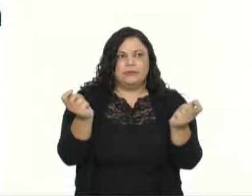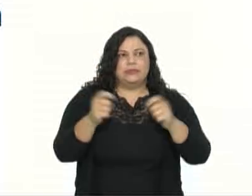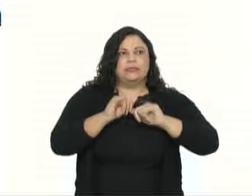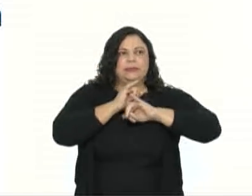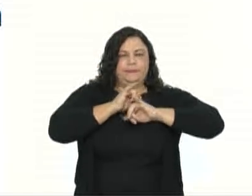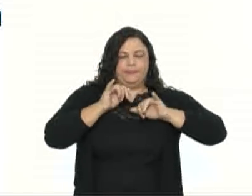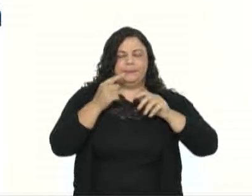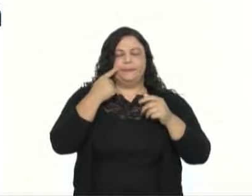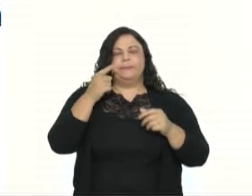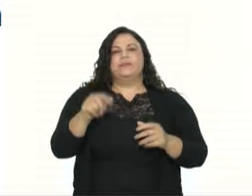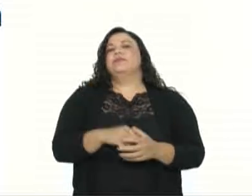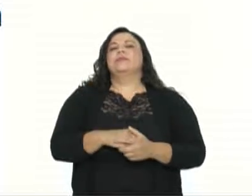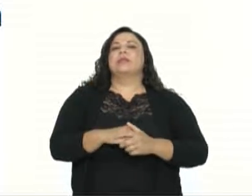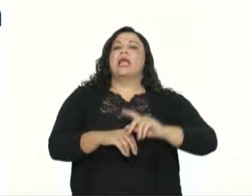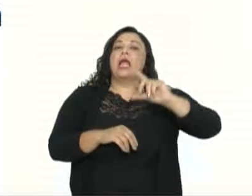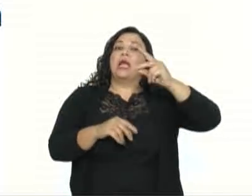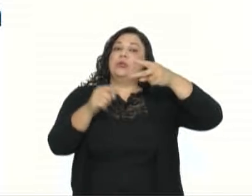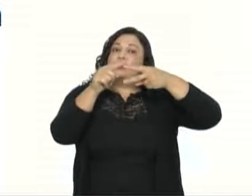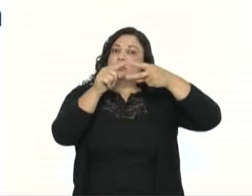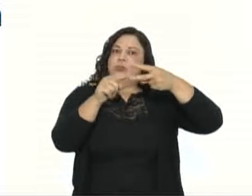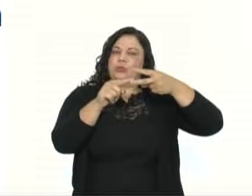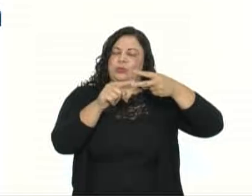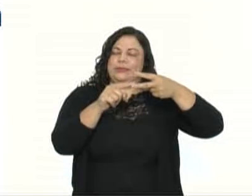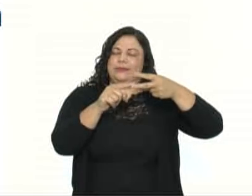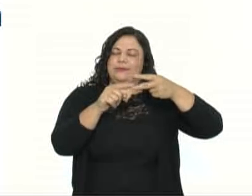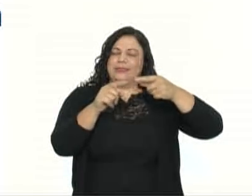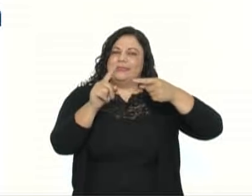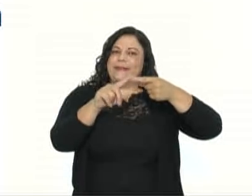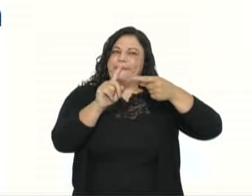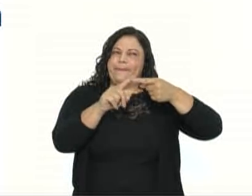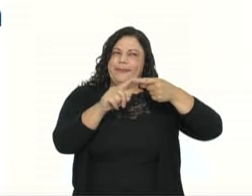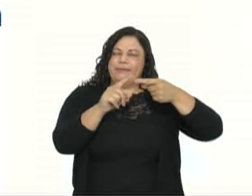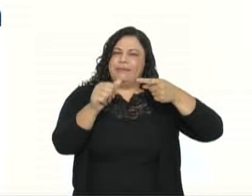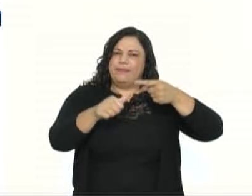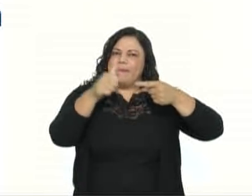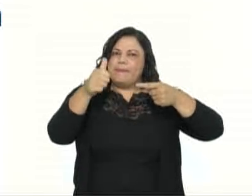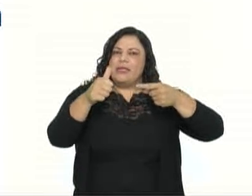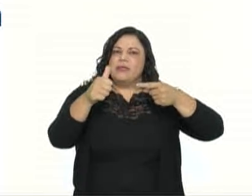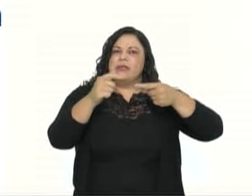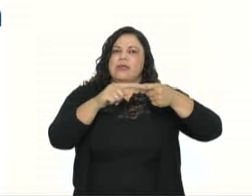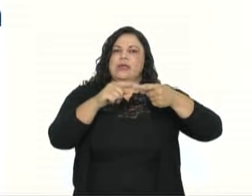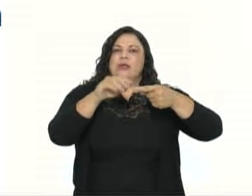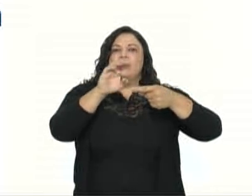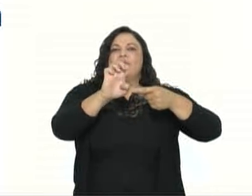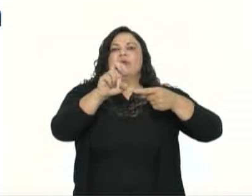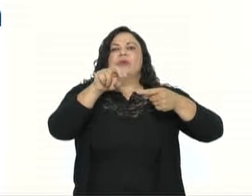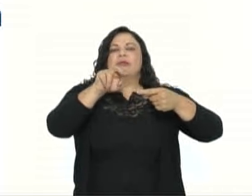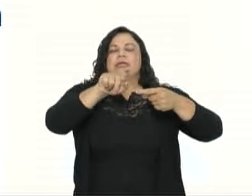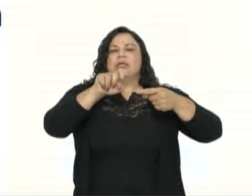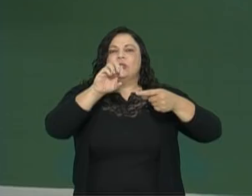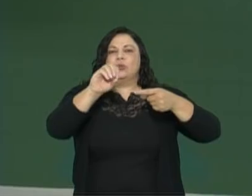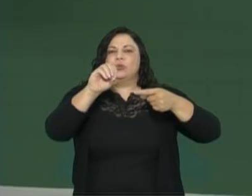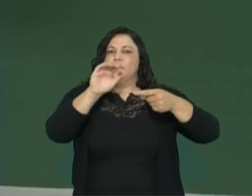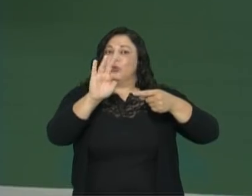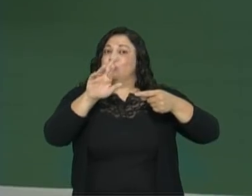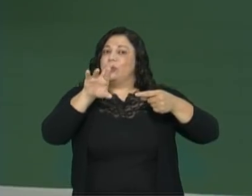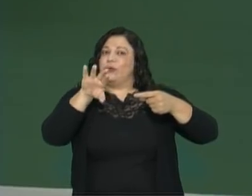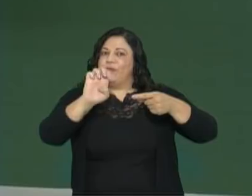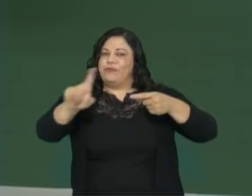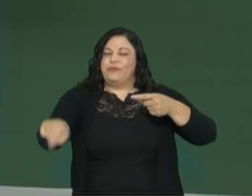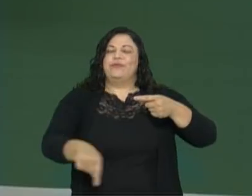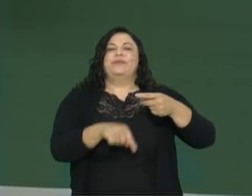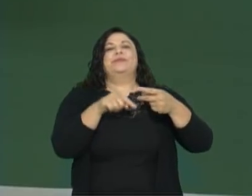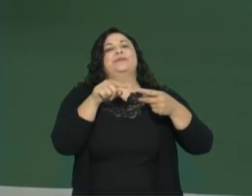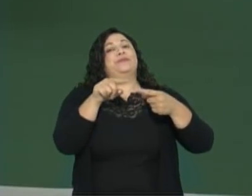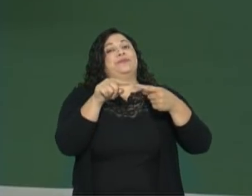fases. Primeiro, remove esse enxofre, nesta etapa aqui, cloro e água. Depois, nessa etapa